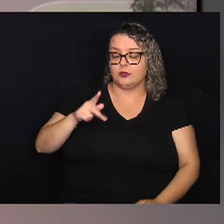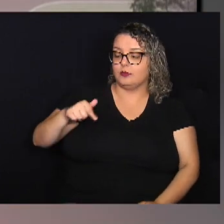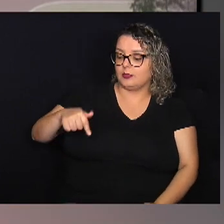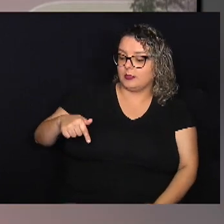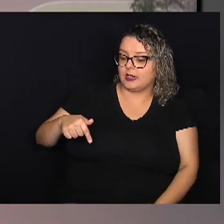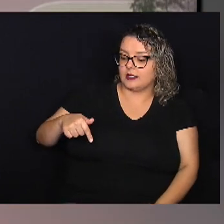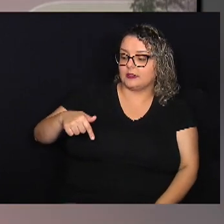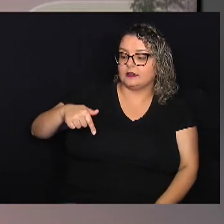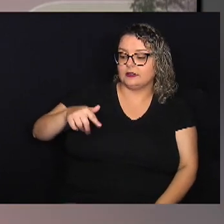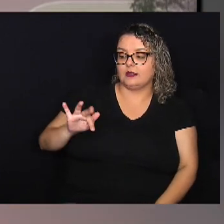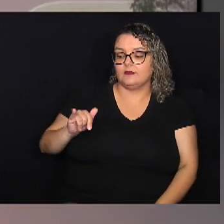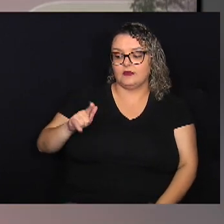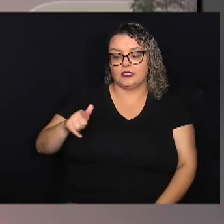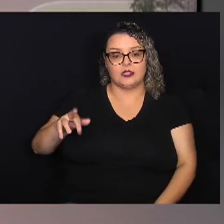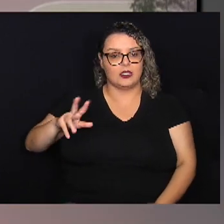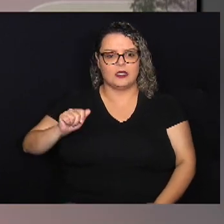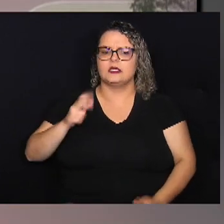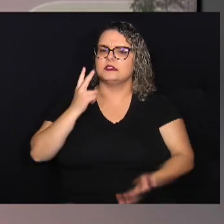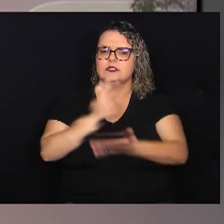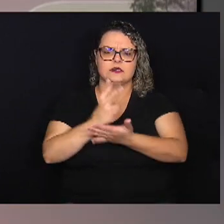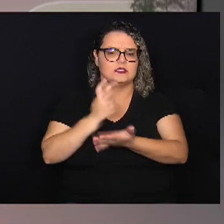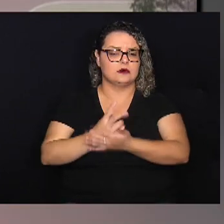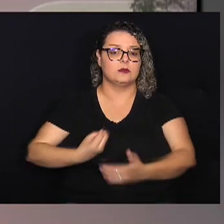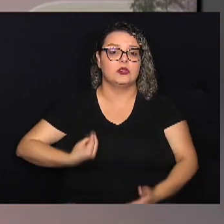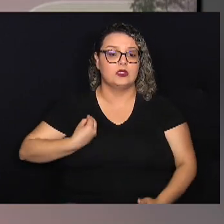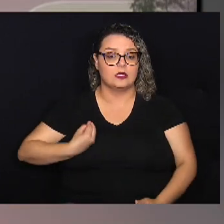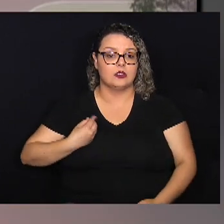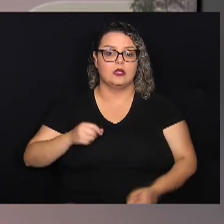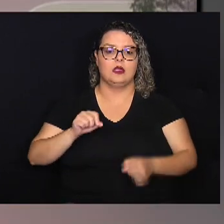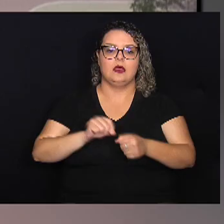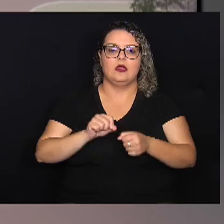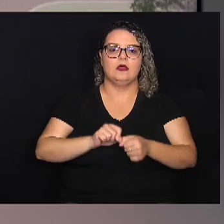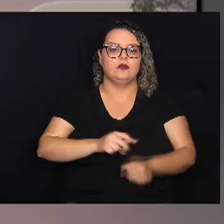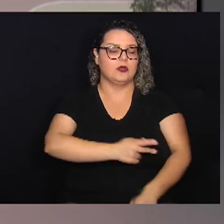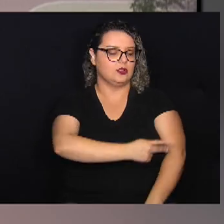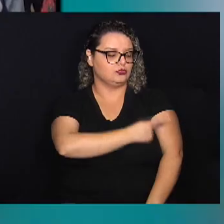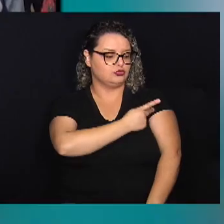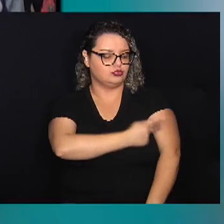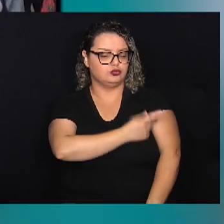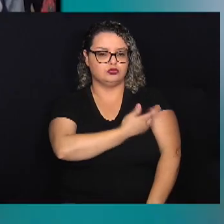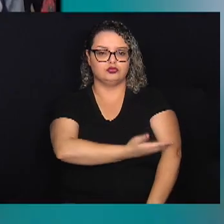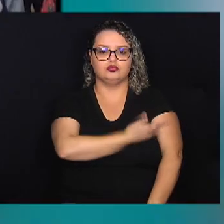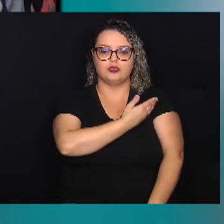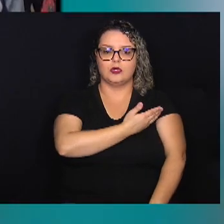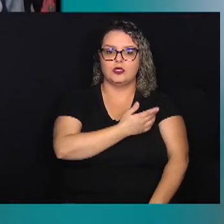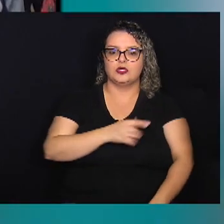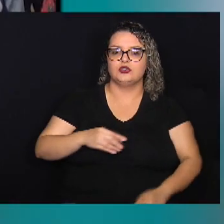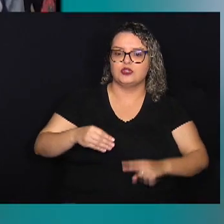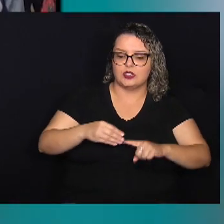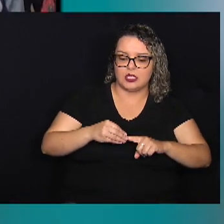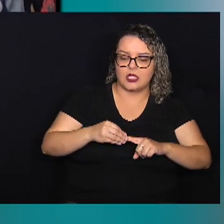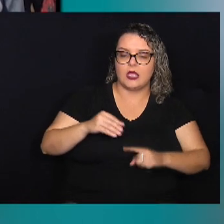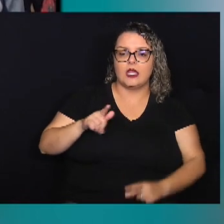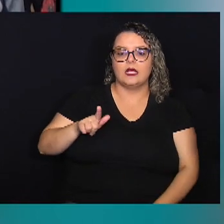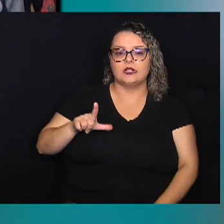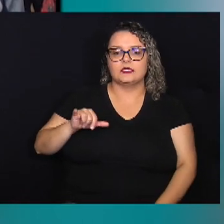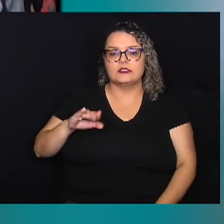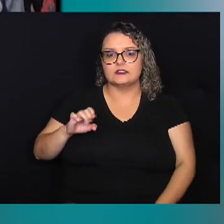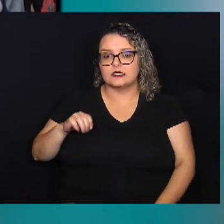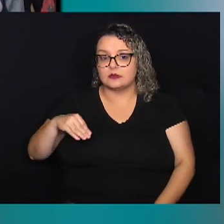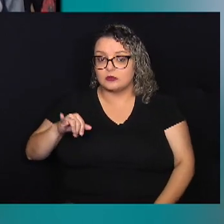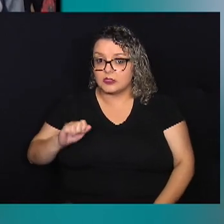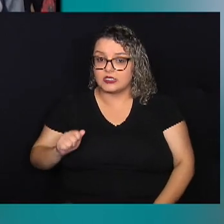marcou presença. Lá eles fazem aferição de pressão, de glicemia, orientação da